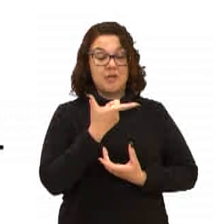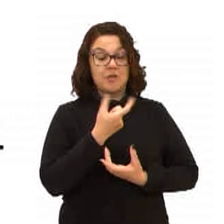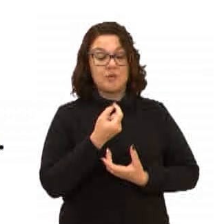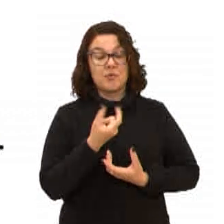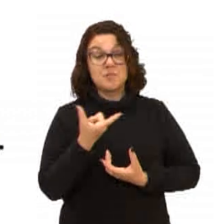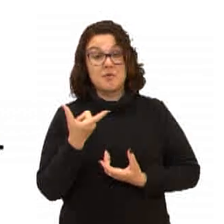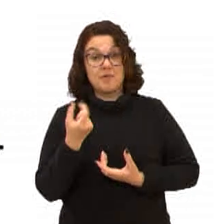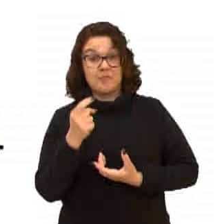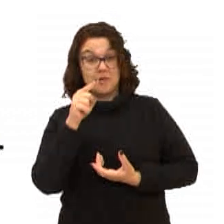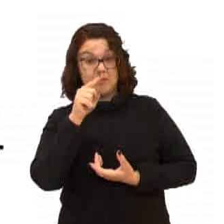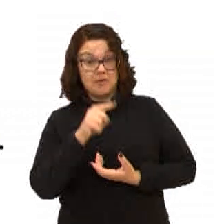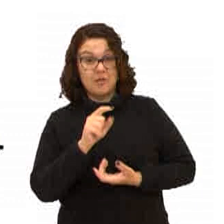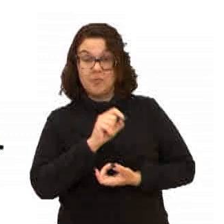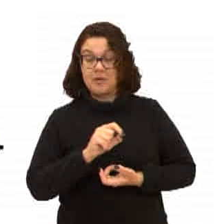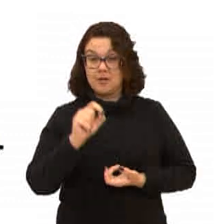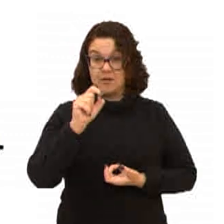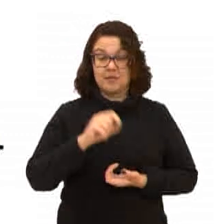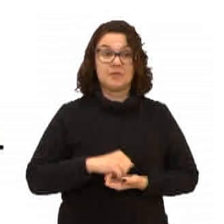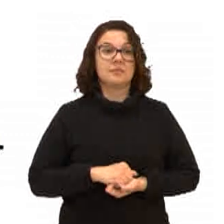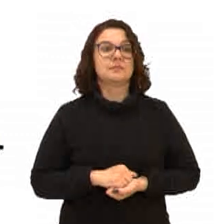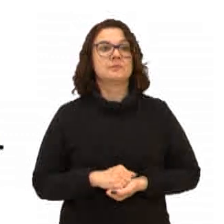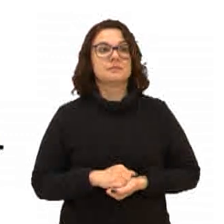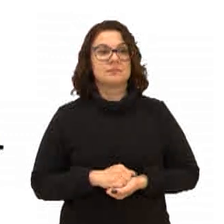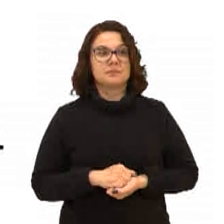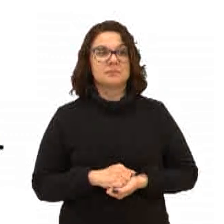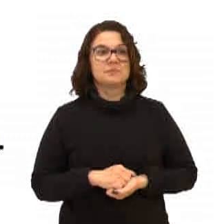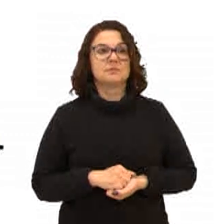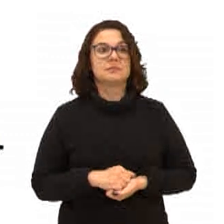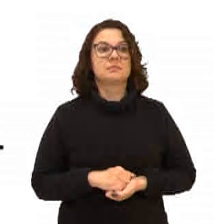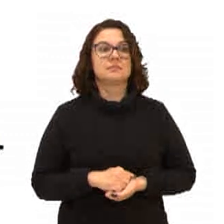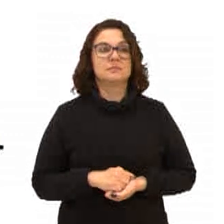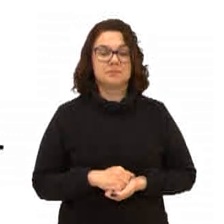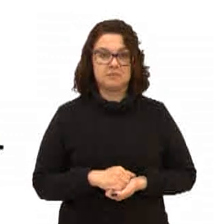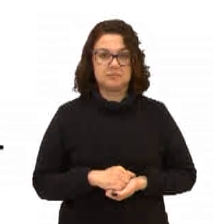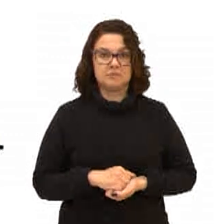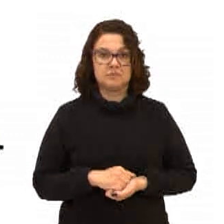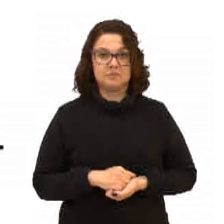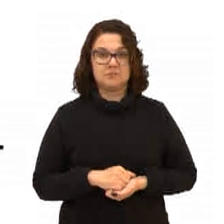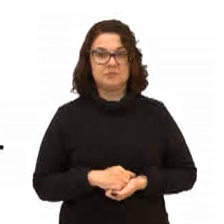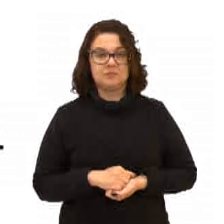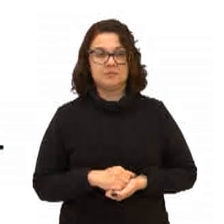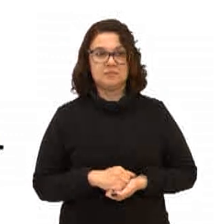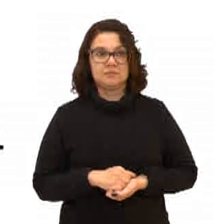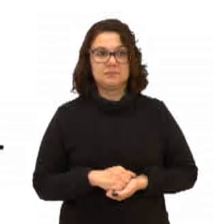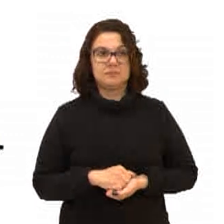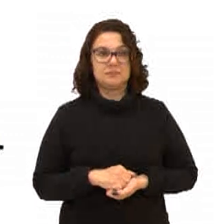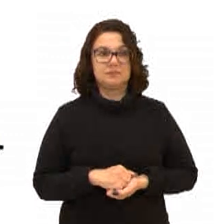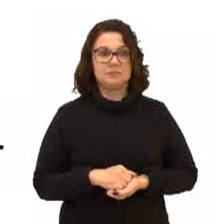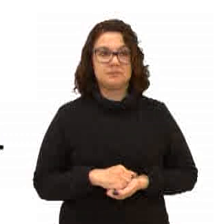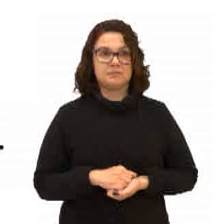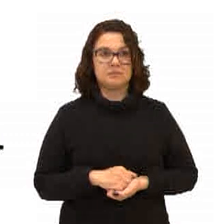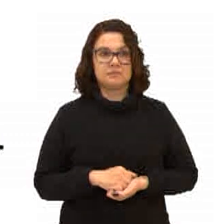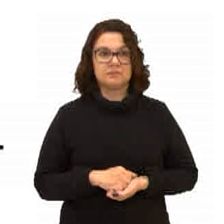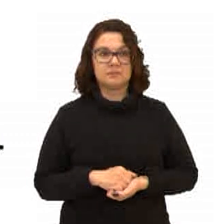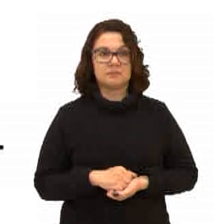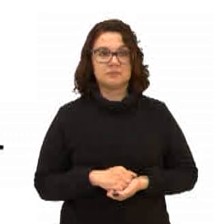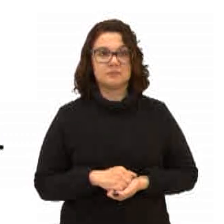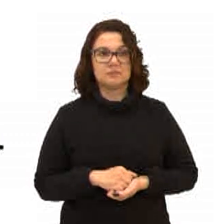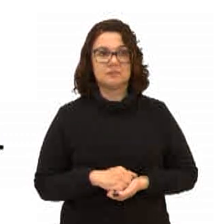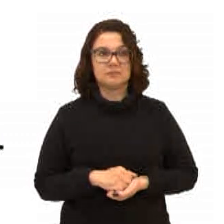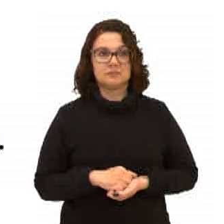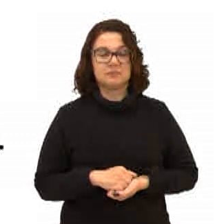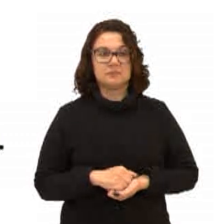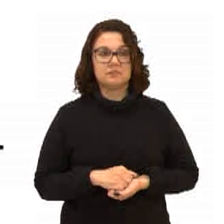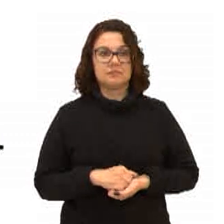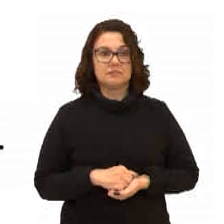o tema será a lectoescritura desde a perspectiva do aprendizagem a lo largo de toda a